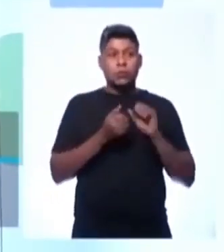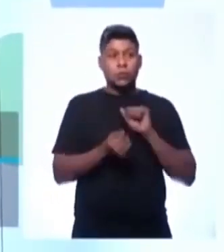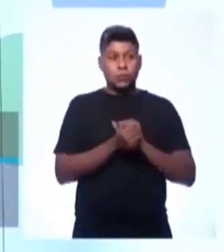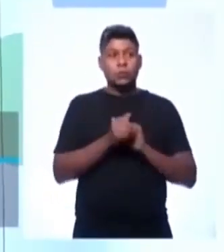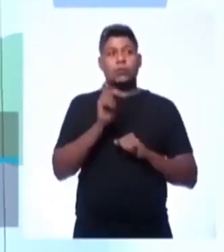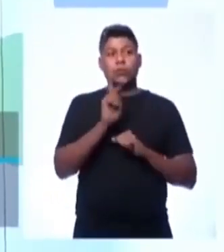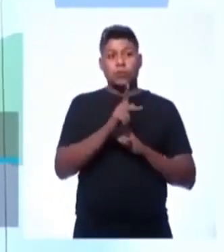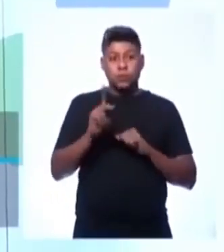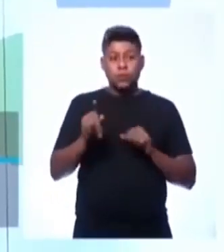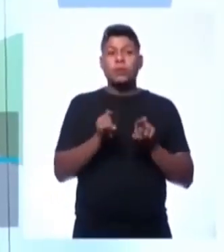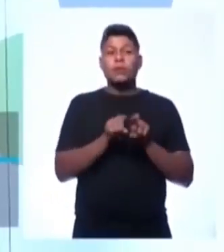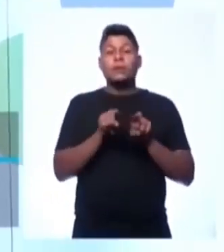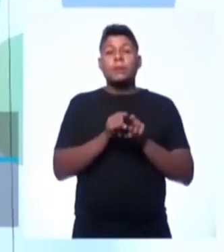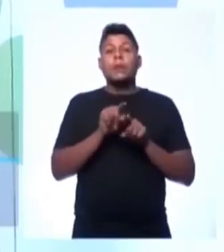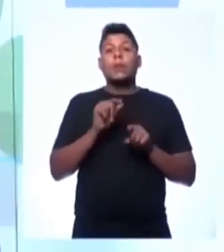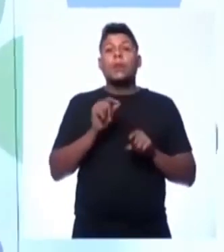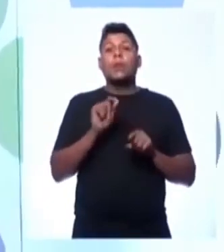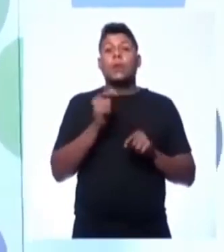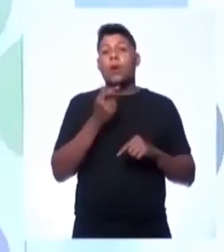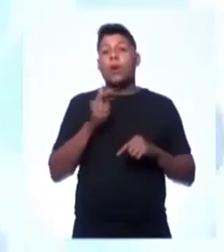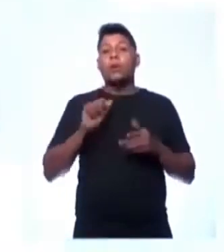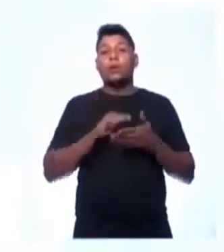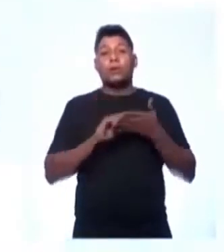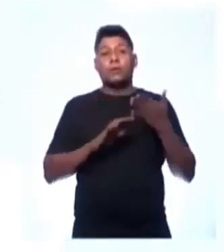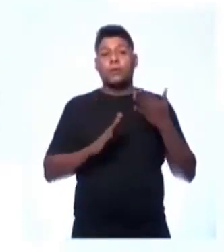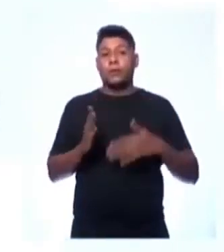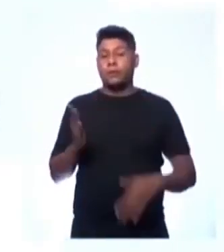professores também, estudantes, essa outra atividade que ficou